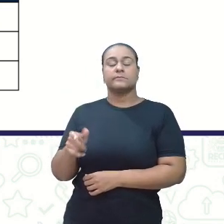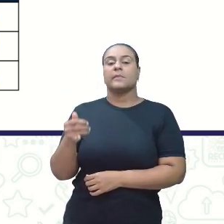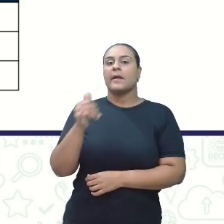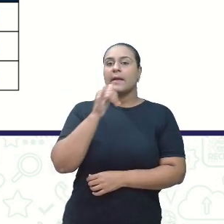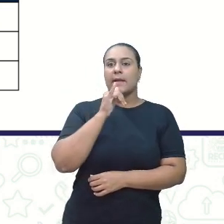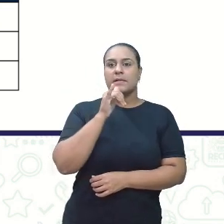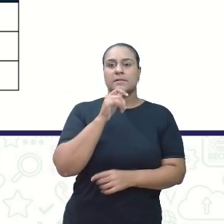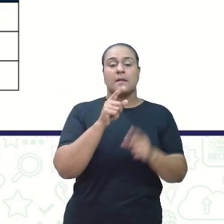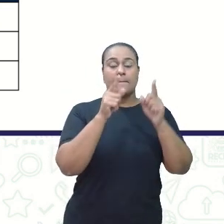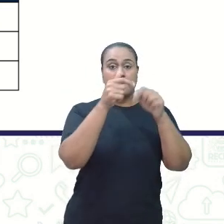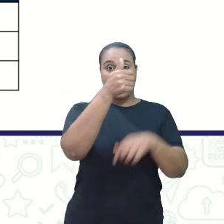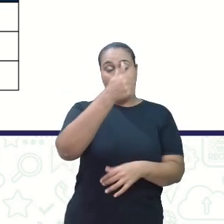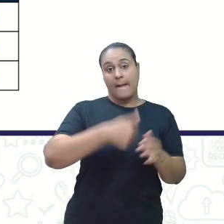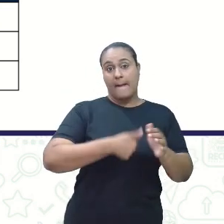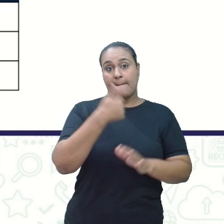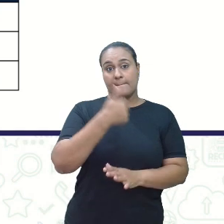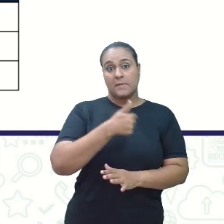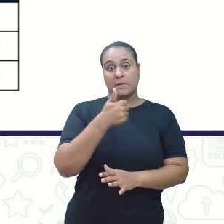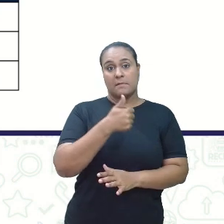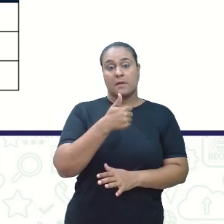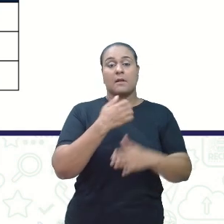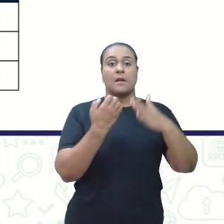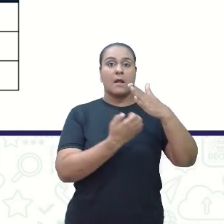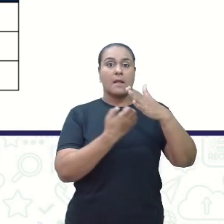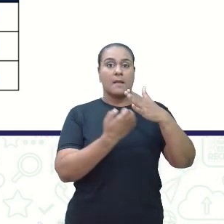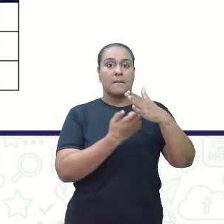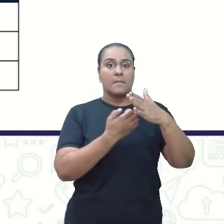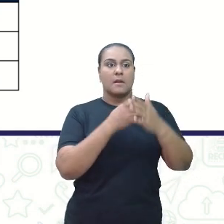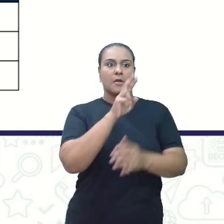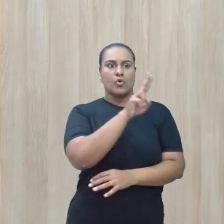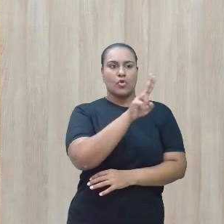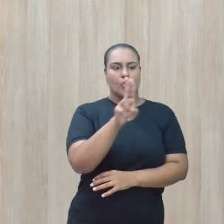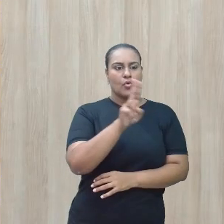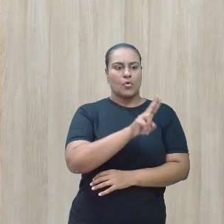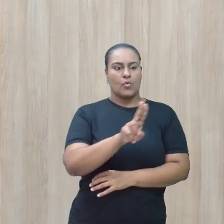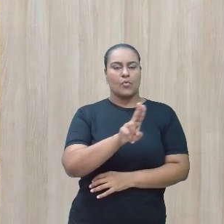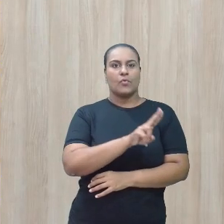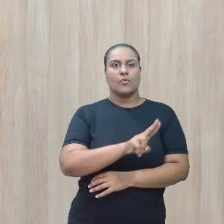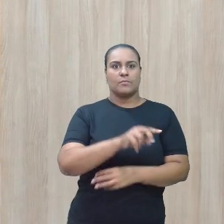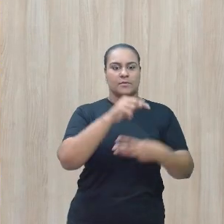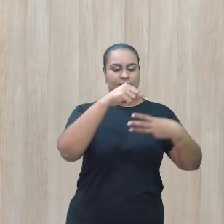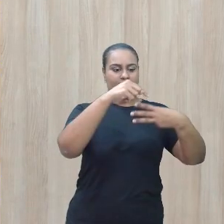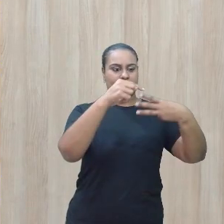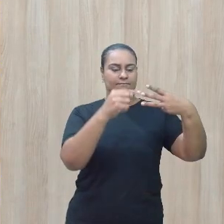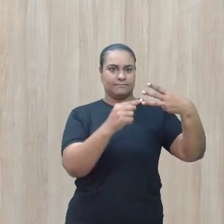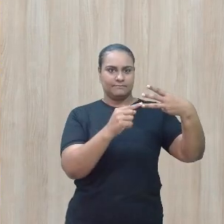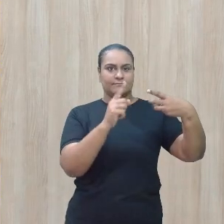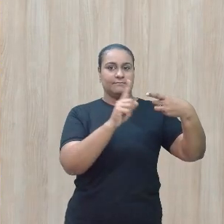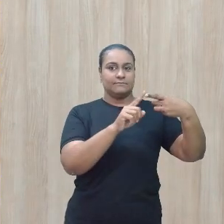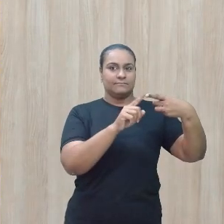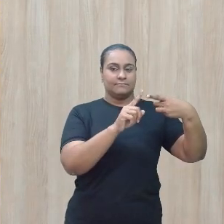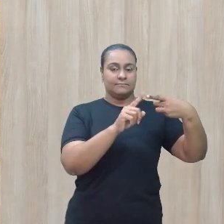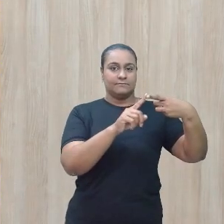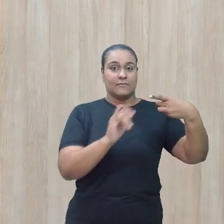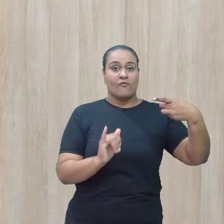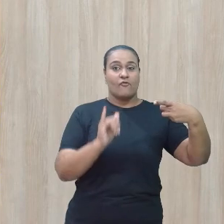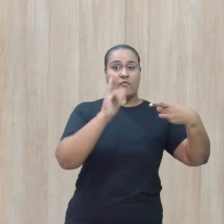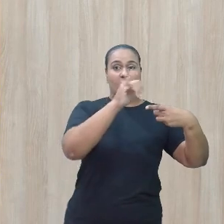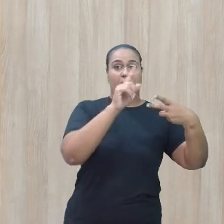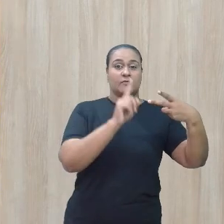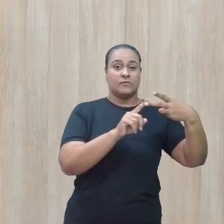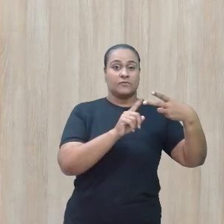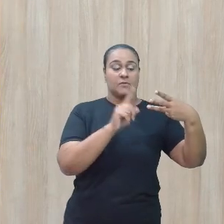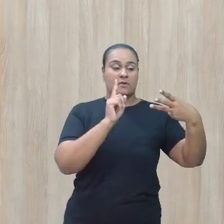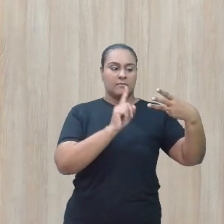por exemplo, na primeira coluna aqui eu tenho companhia aérea. A gente tem 3 companhias aéreas: Voo Alto, Viagem Certa e